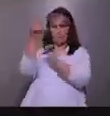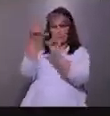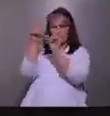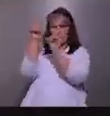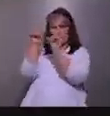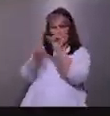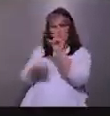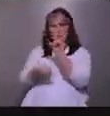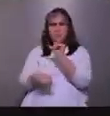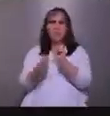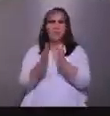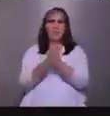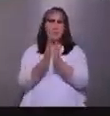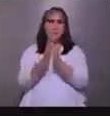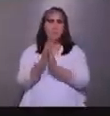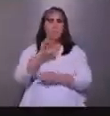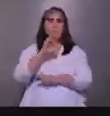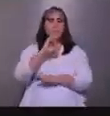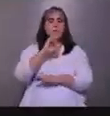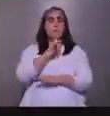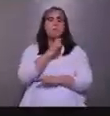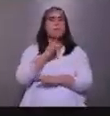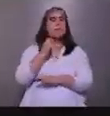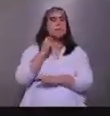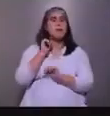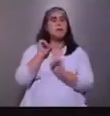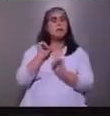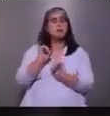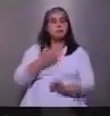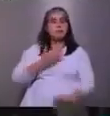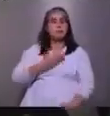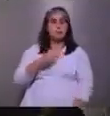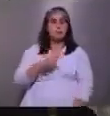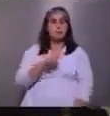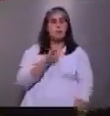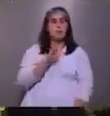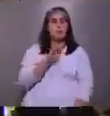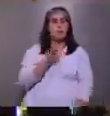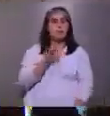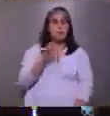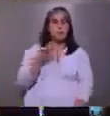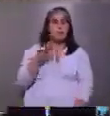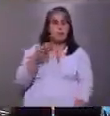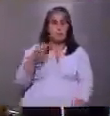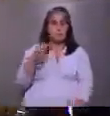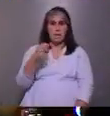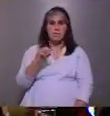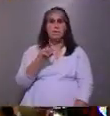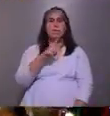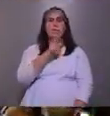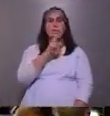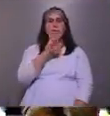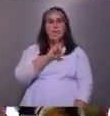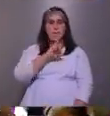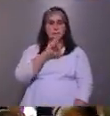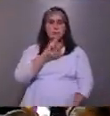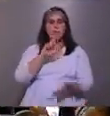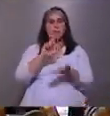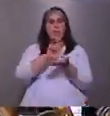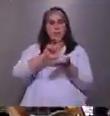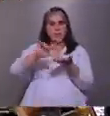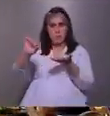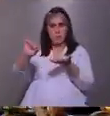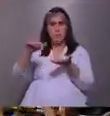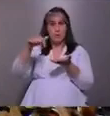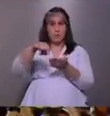é presidida por Dom Filomeno do Nascimento Vieira Dias, arcebispo de Luanda, Angola. Estão presentes o